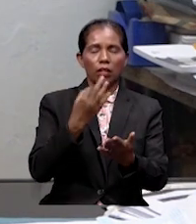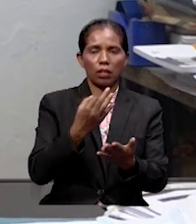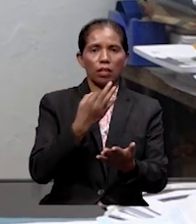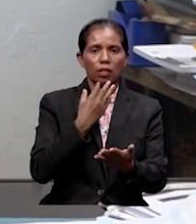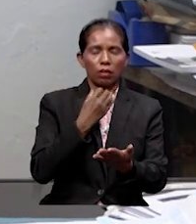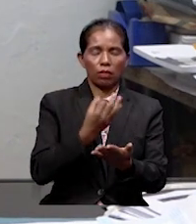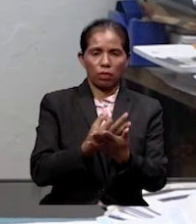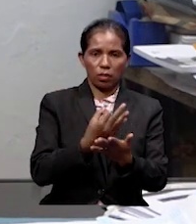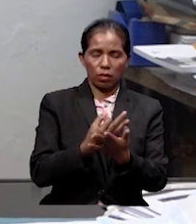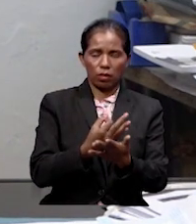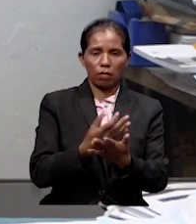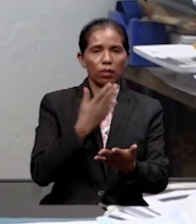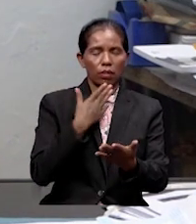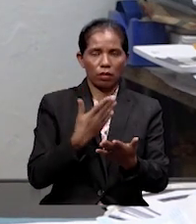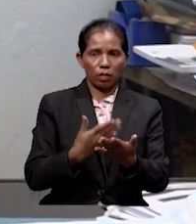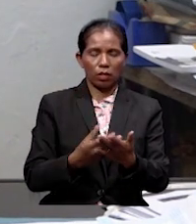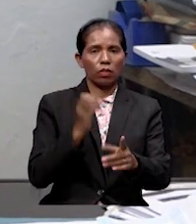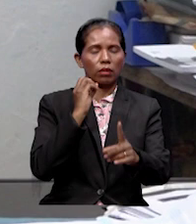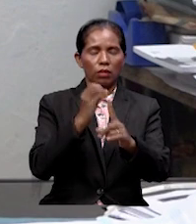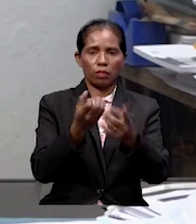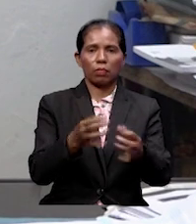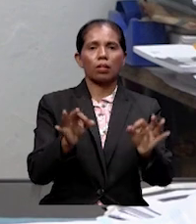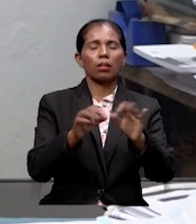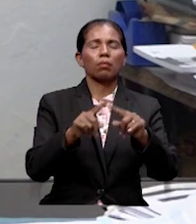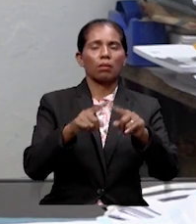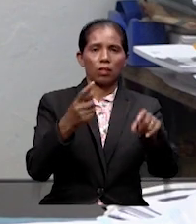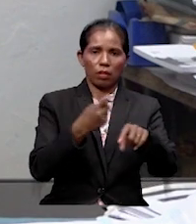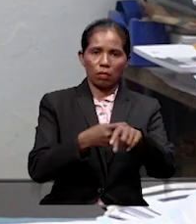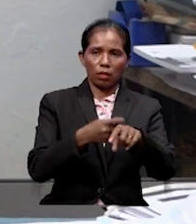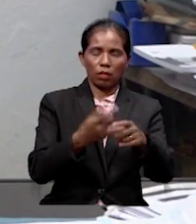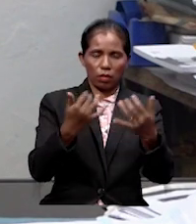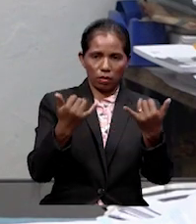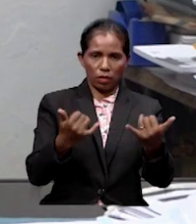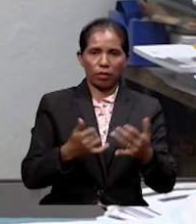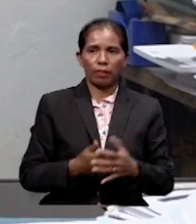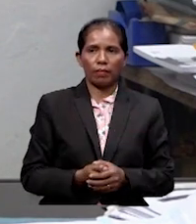Né? Objetivo principal. Mai be ho situação idahanesane,